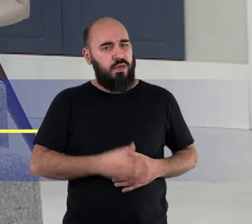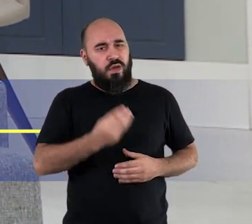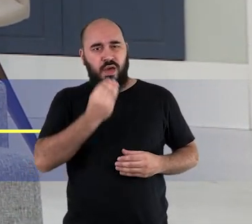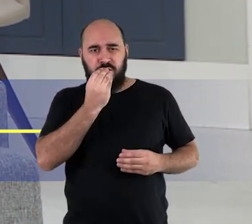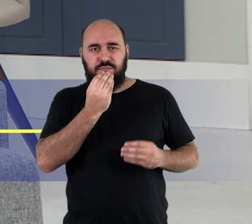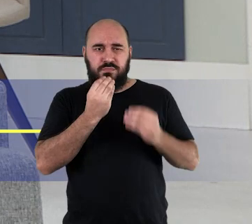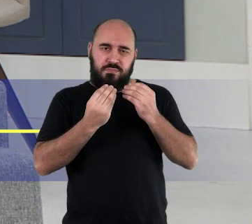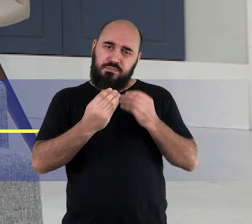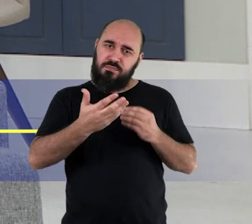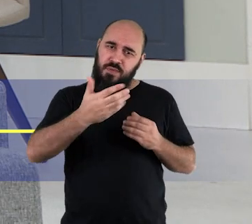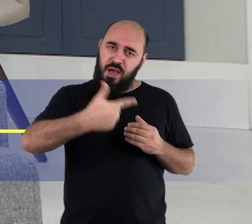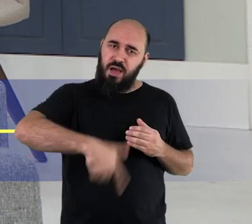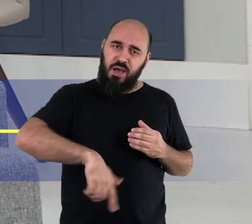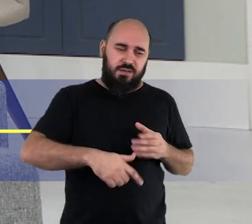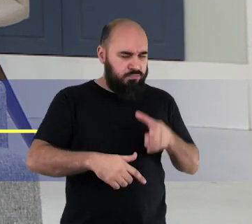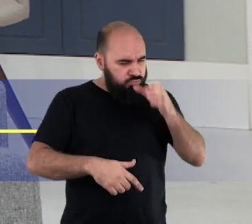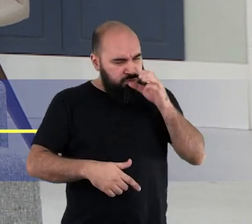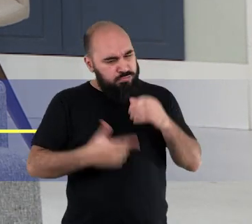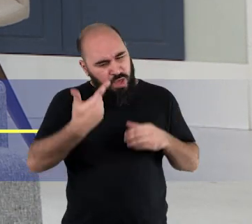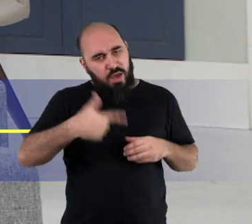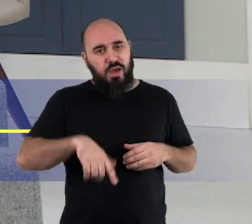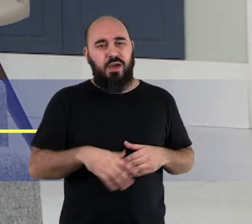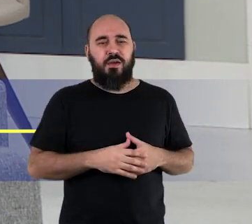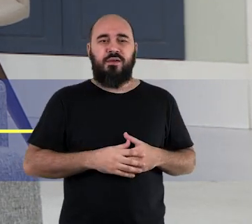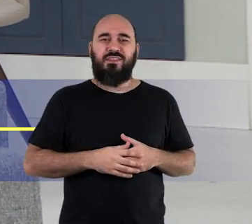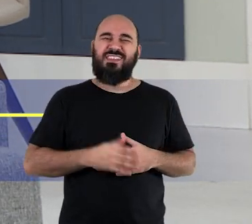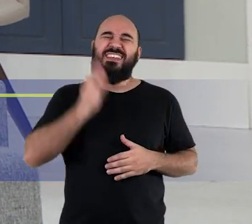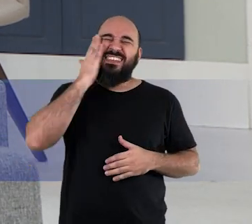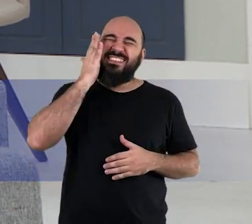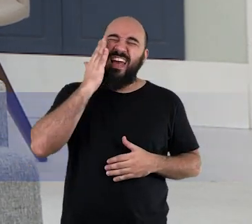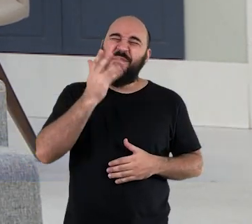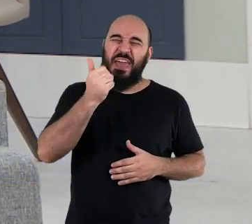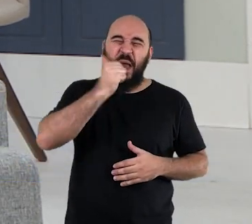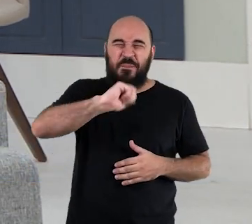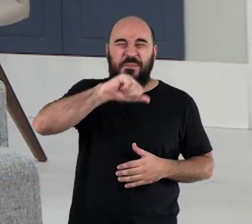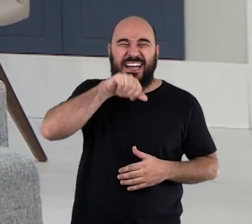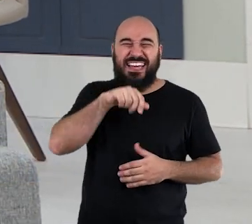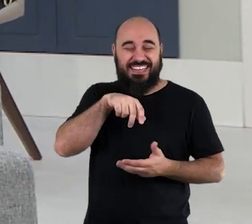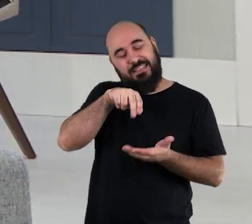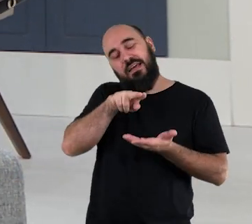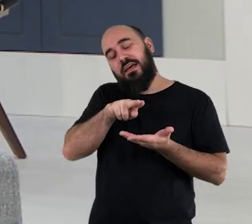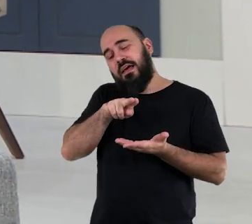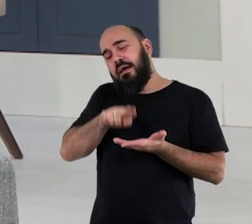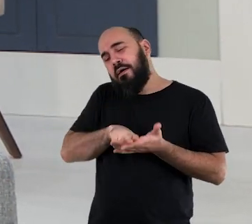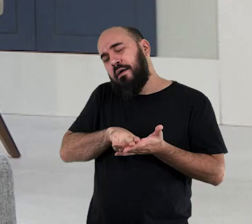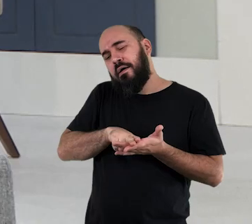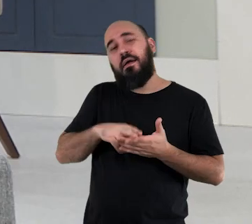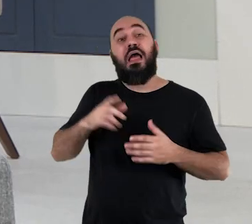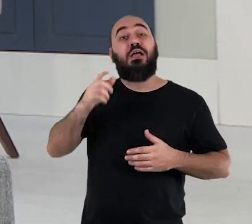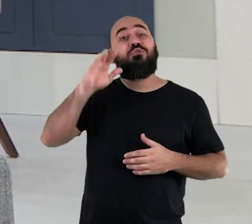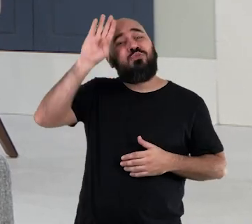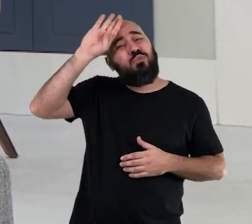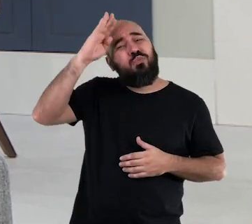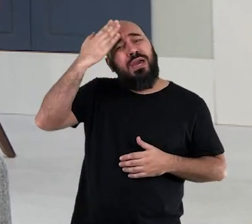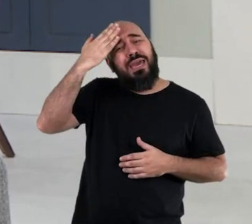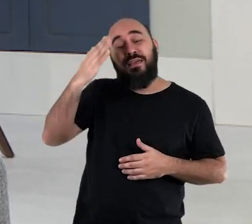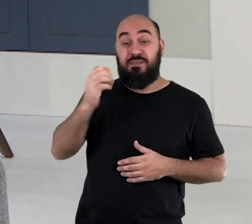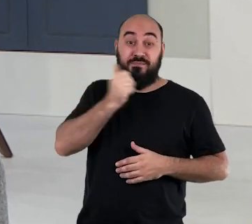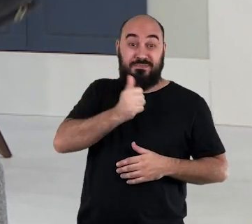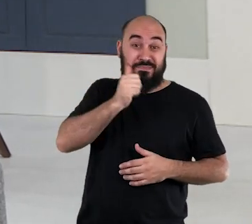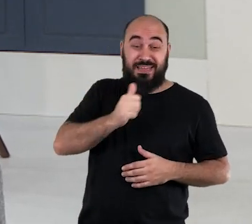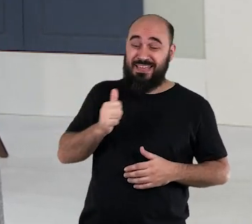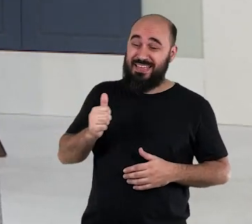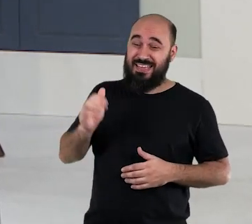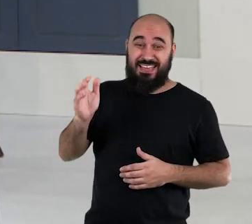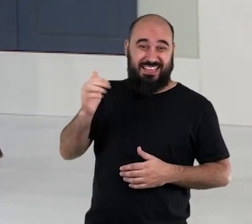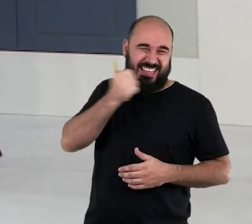mais um pouco. Sabe quando a mãe ou o pai, cuidando de um filho querido, ei,